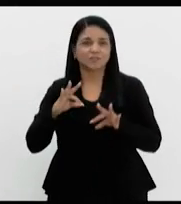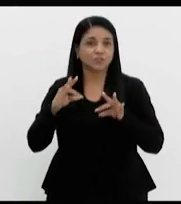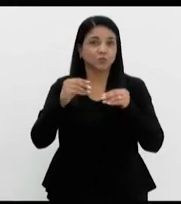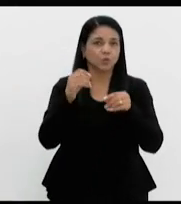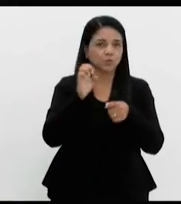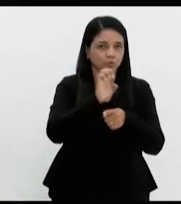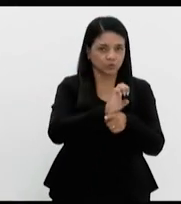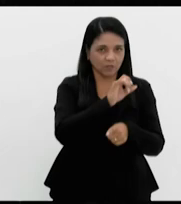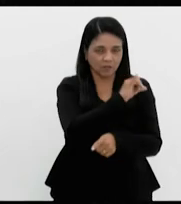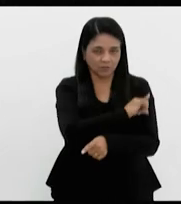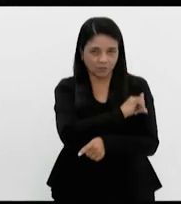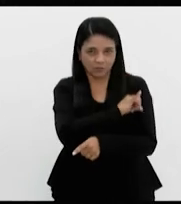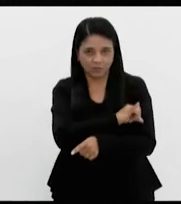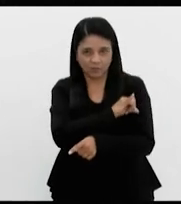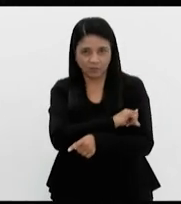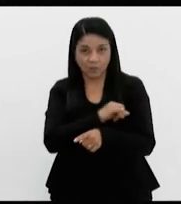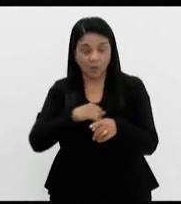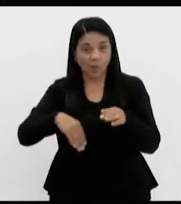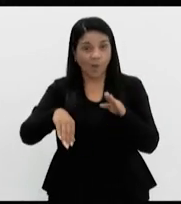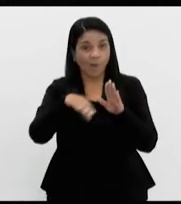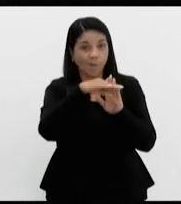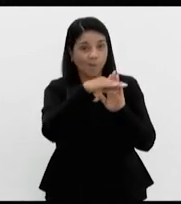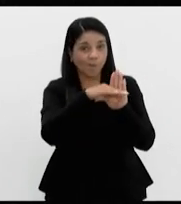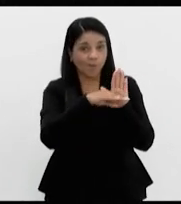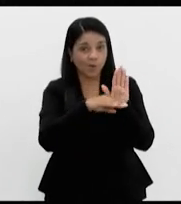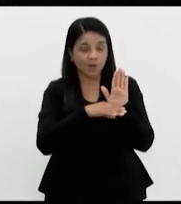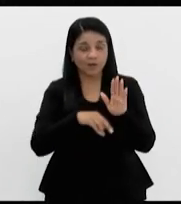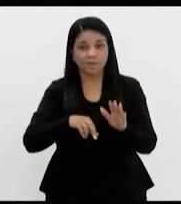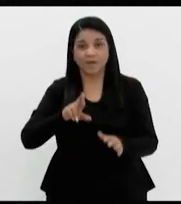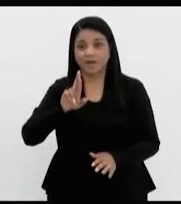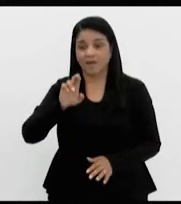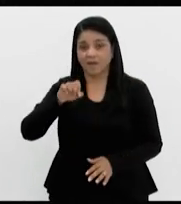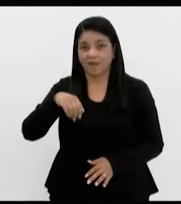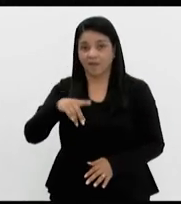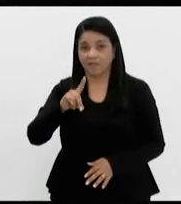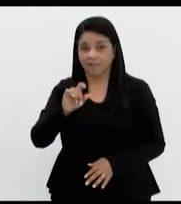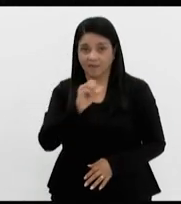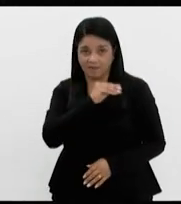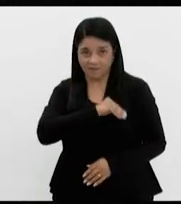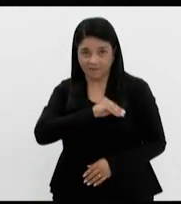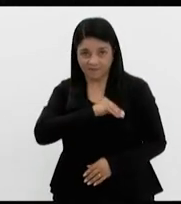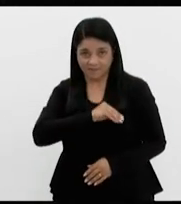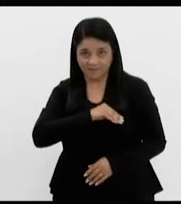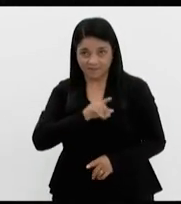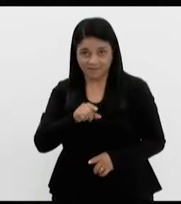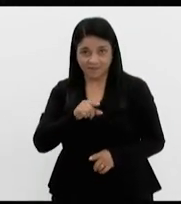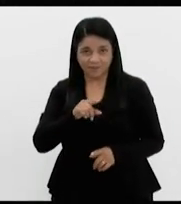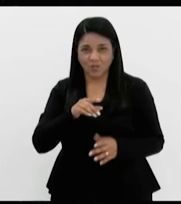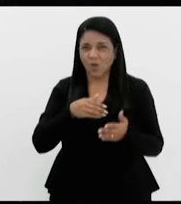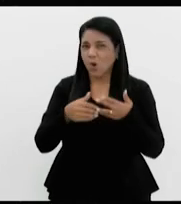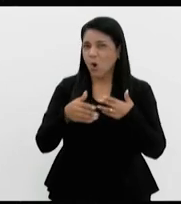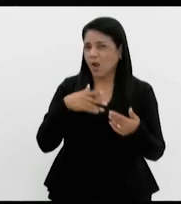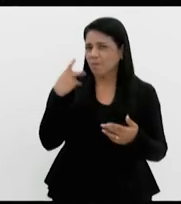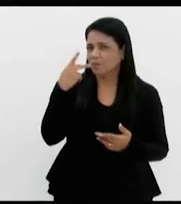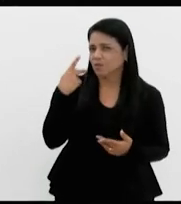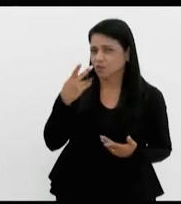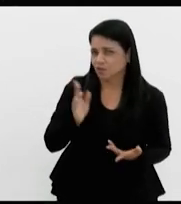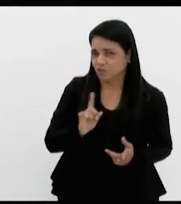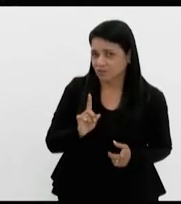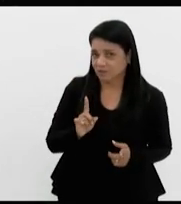Janeiro e um dos maiores programas de transferência de renda do Brasil. E não é qualquer política de transferência de renda. Não